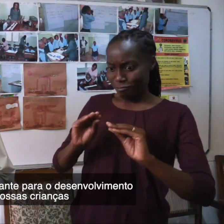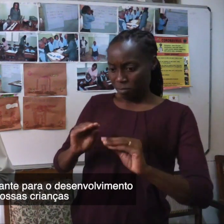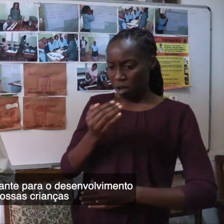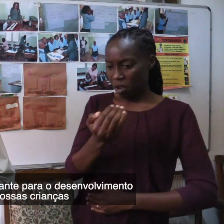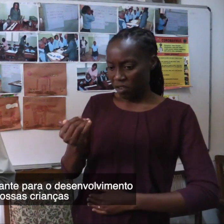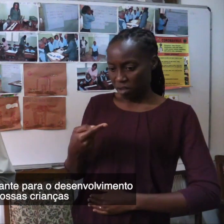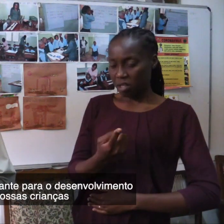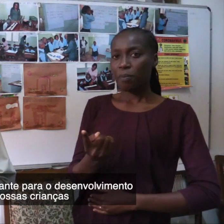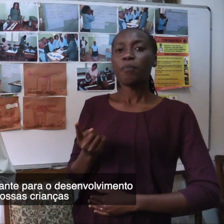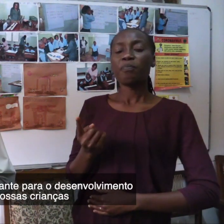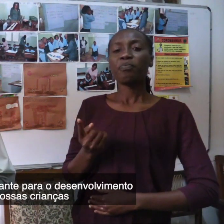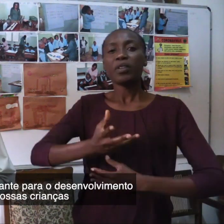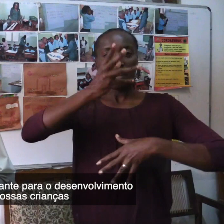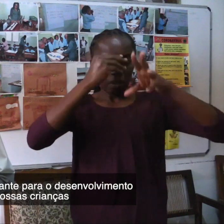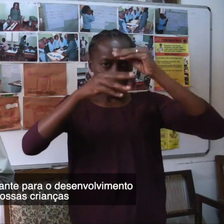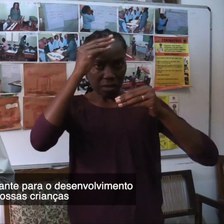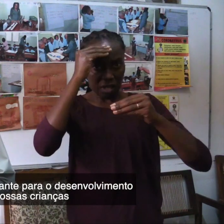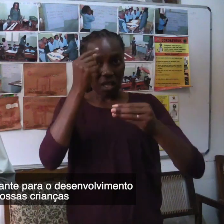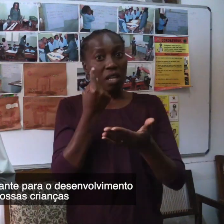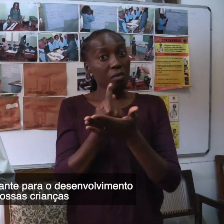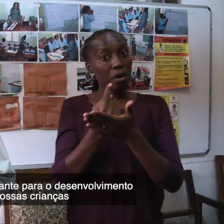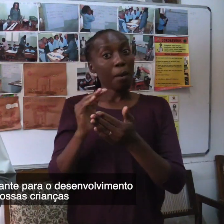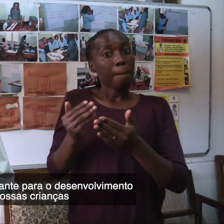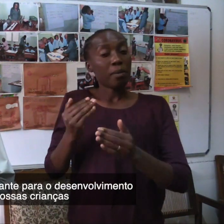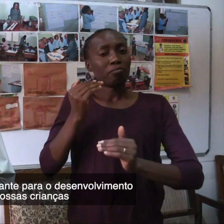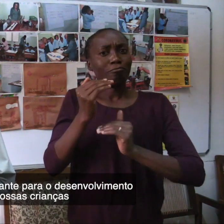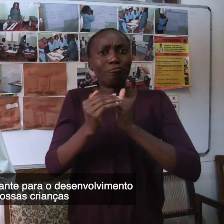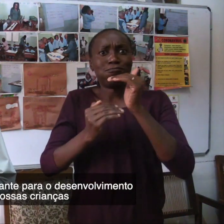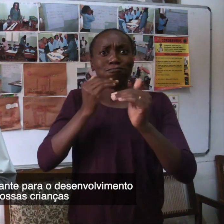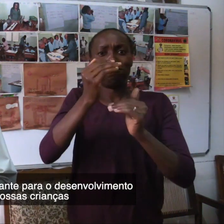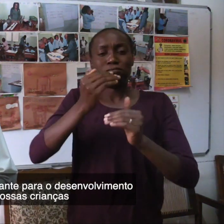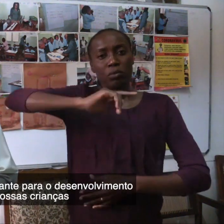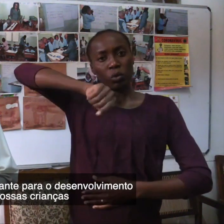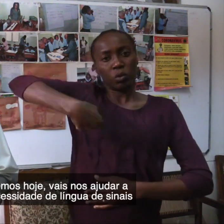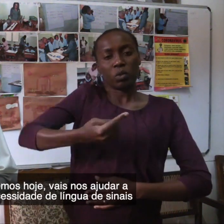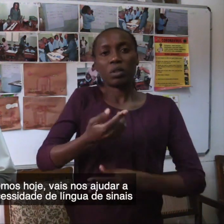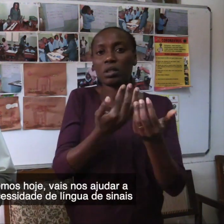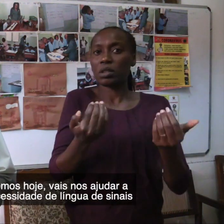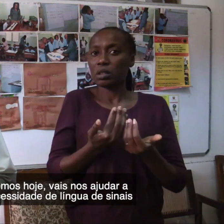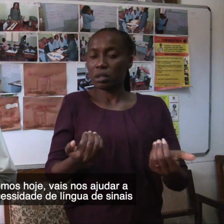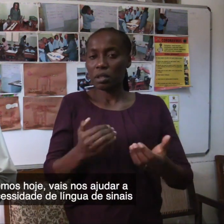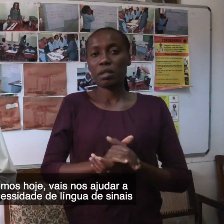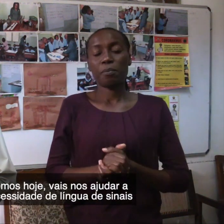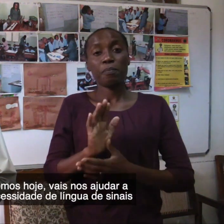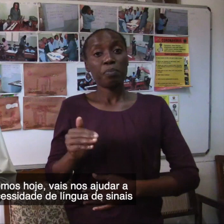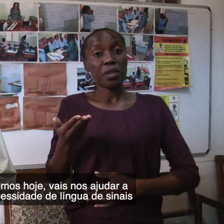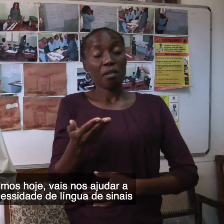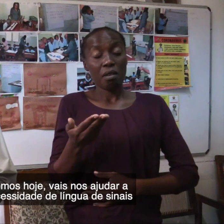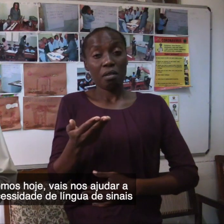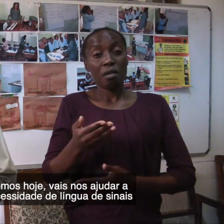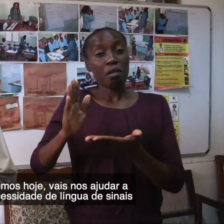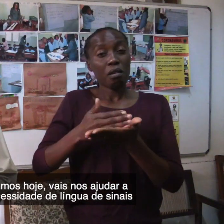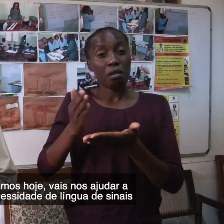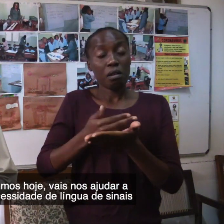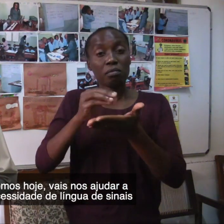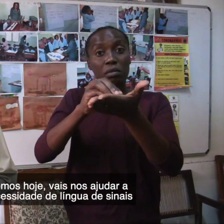que isso é muito importante para o desenvolvimento das nossas crianças. Este livro que estamos a receber hoje